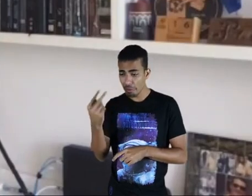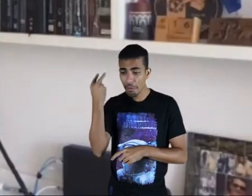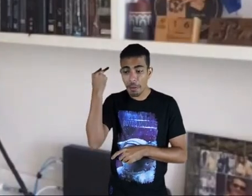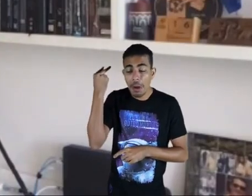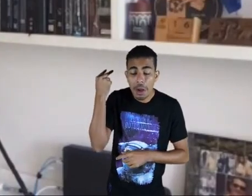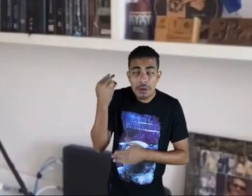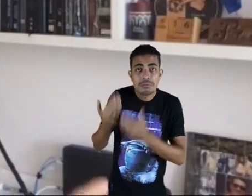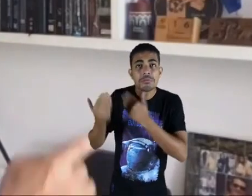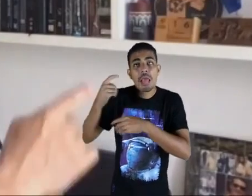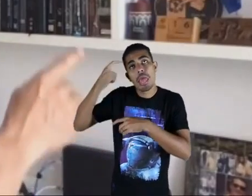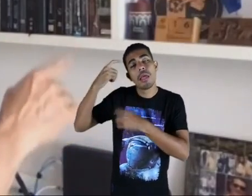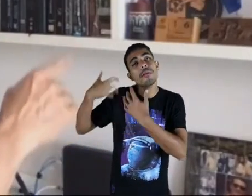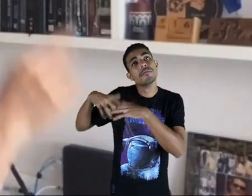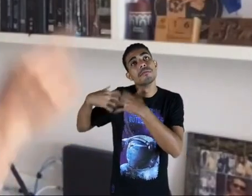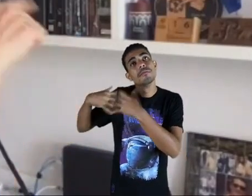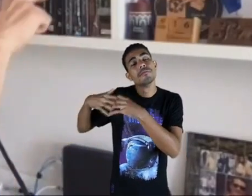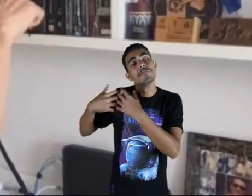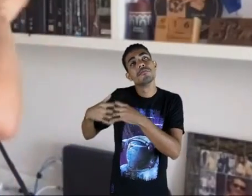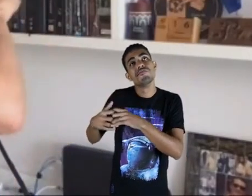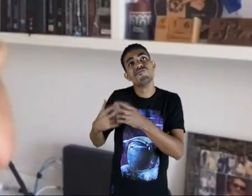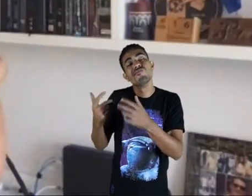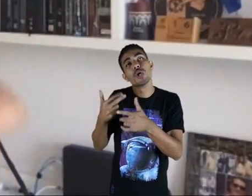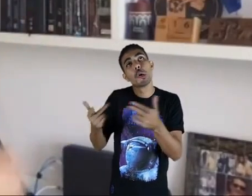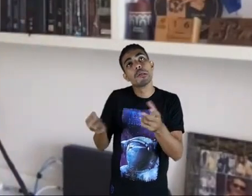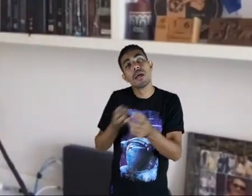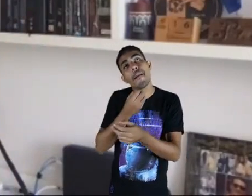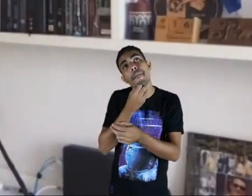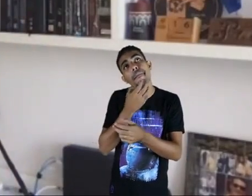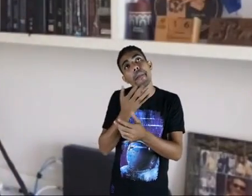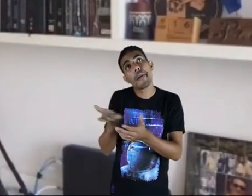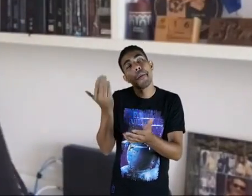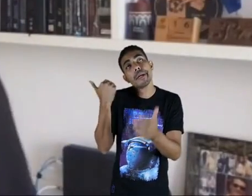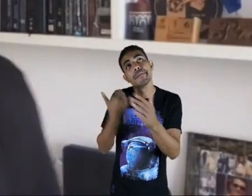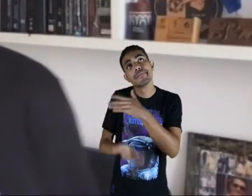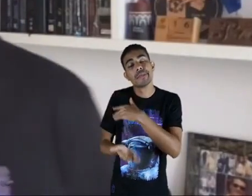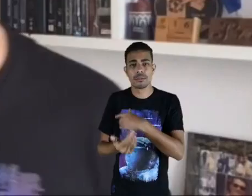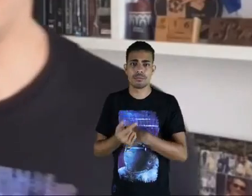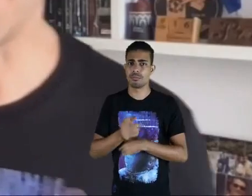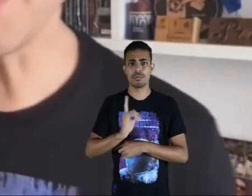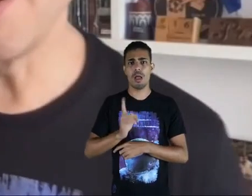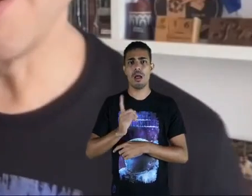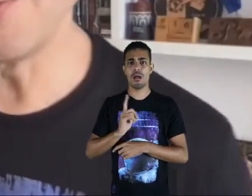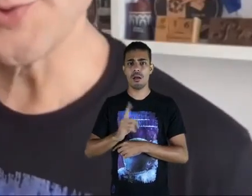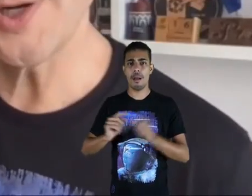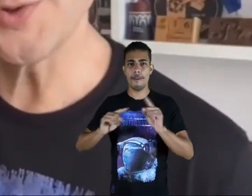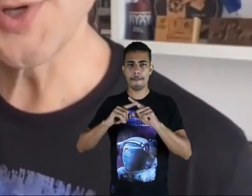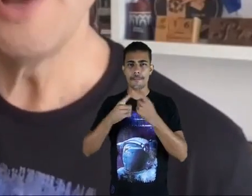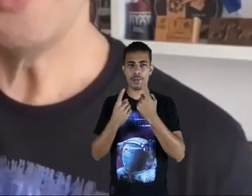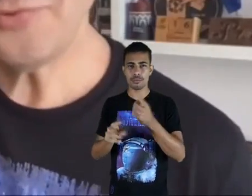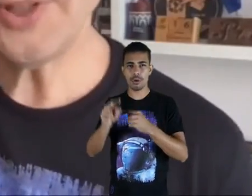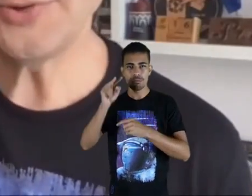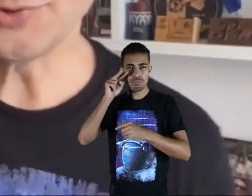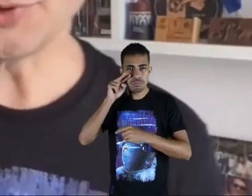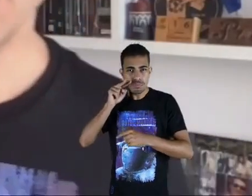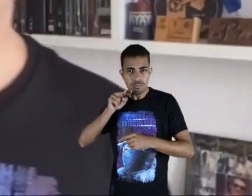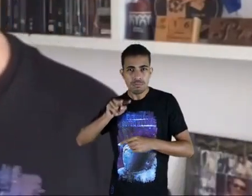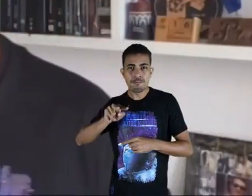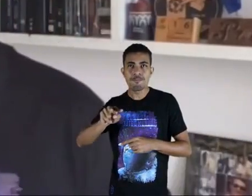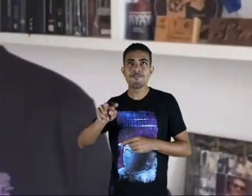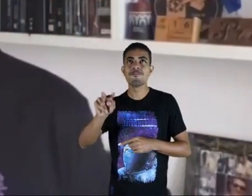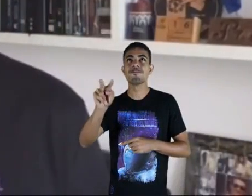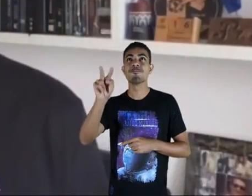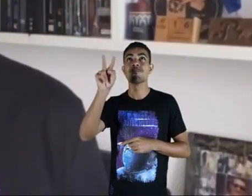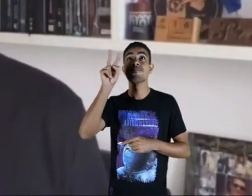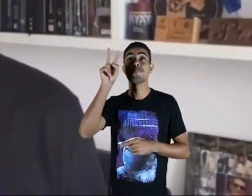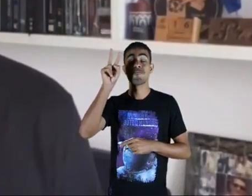não ficam pensando nas coisas boas que perderam, mas eles estão com os olhos fitos